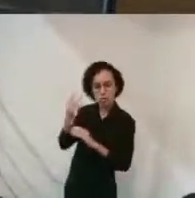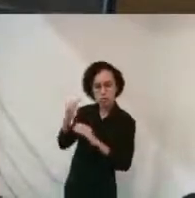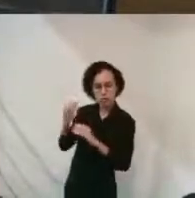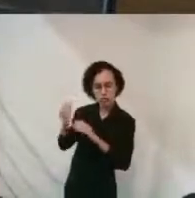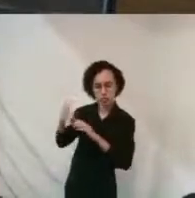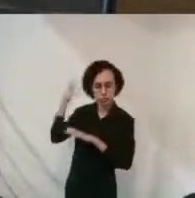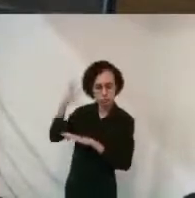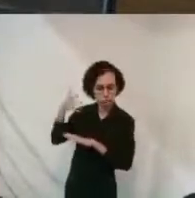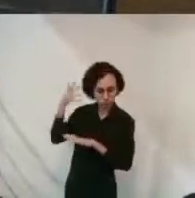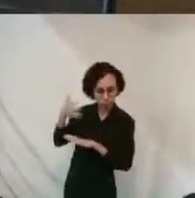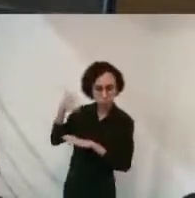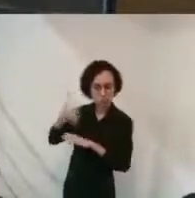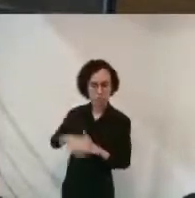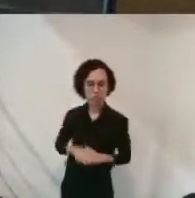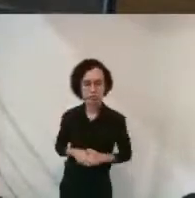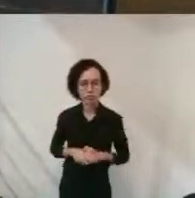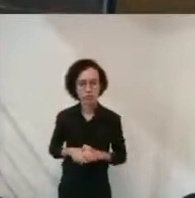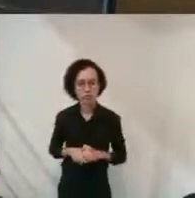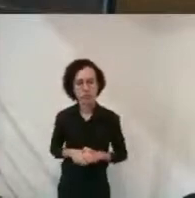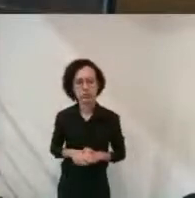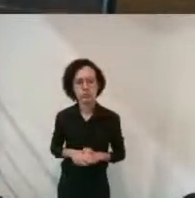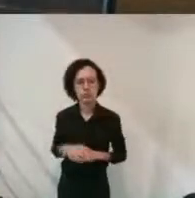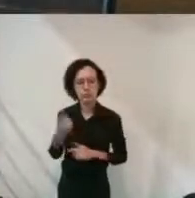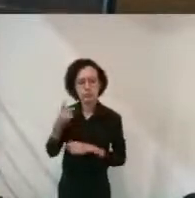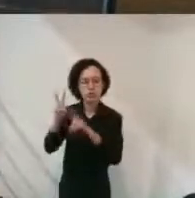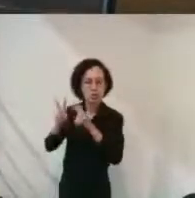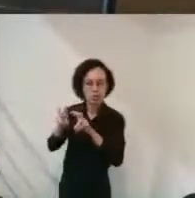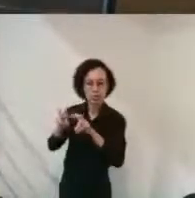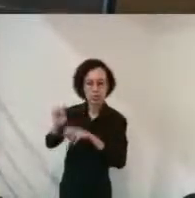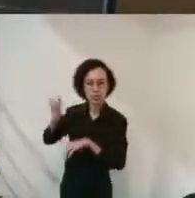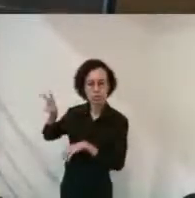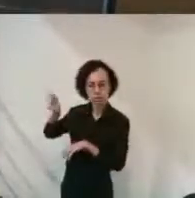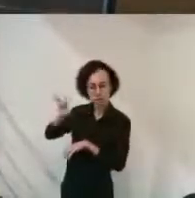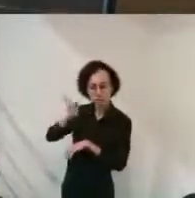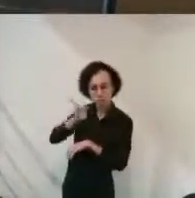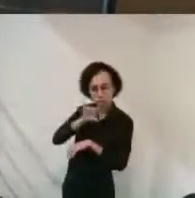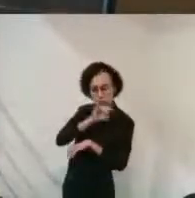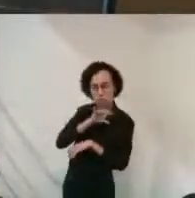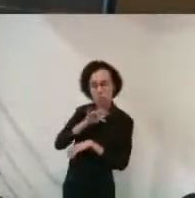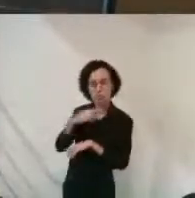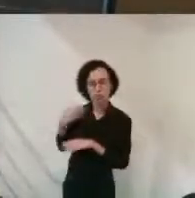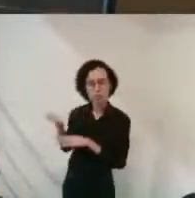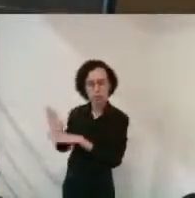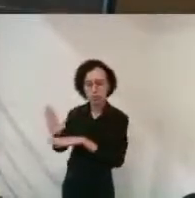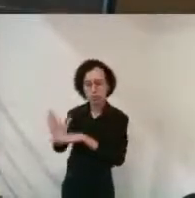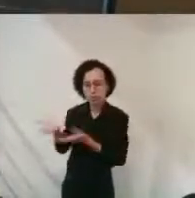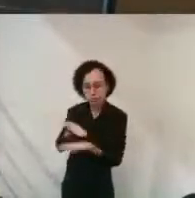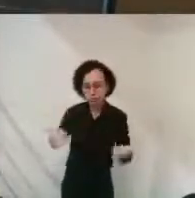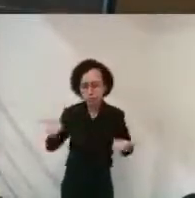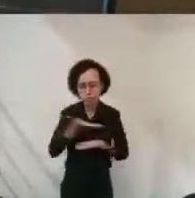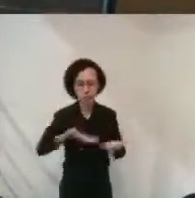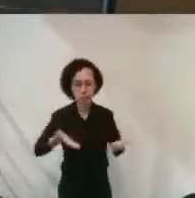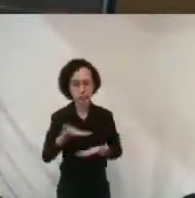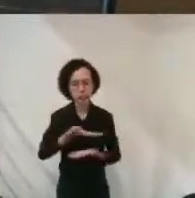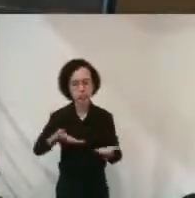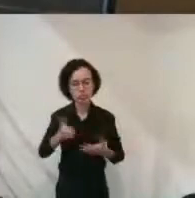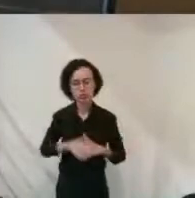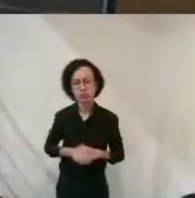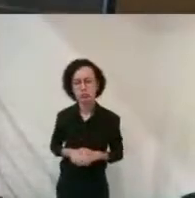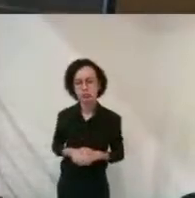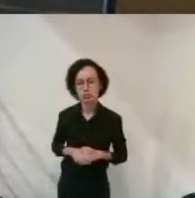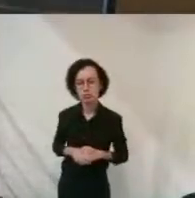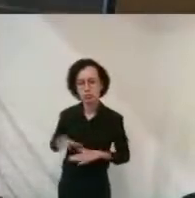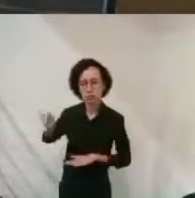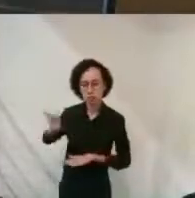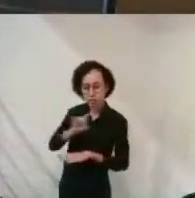E só para esclarecer aqui a forma que um tema aqui que cada colega trouxe, um contribui para o outro, né? Então, a gente, isoladamente tratando